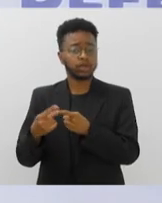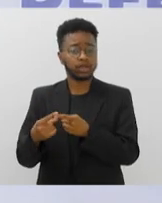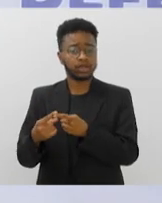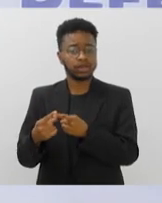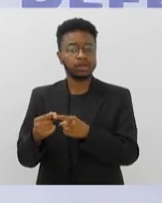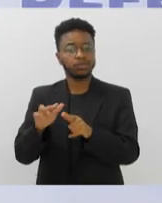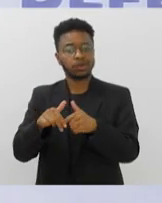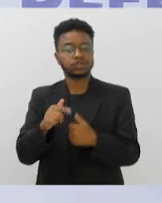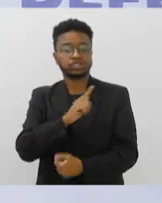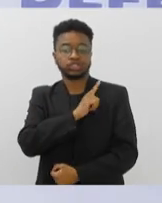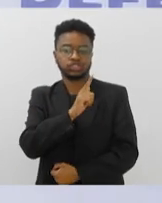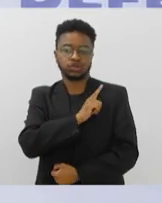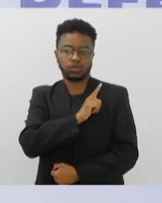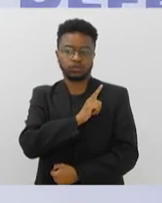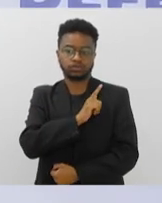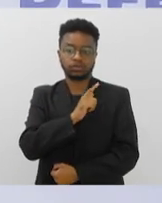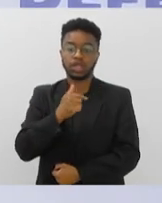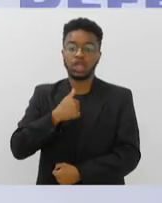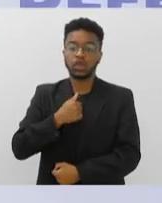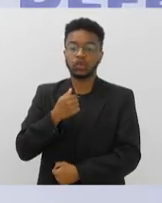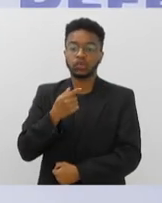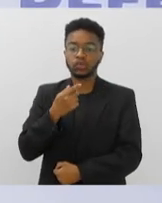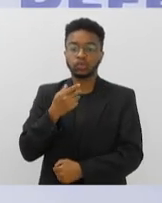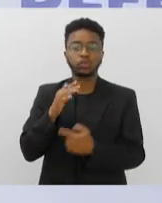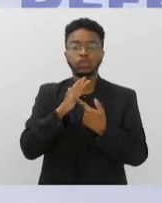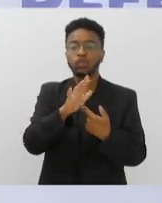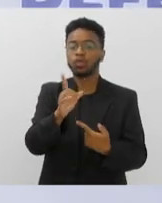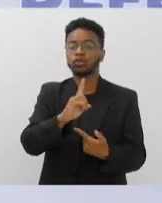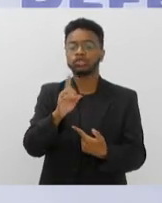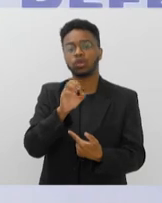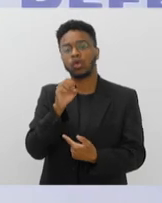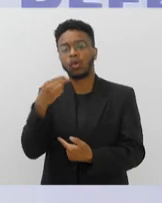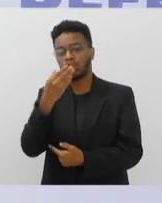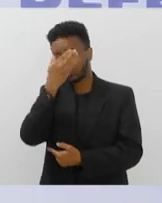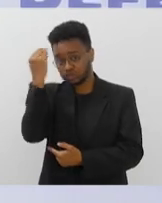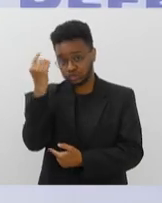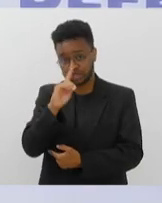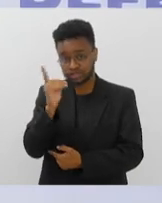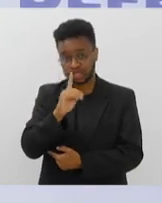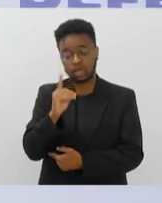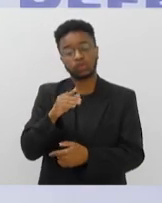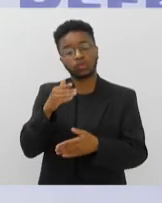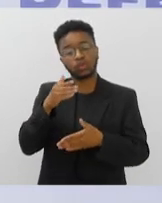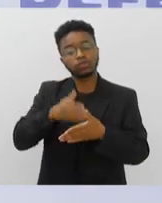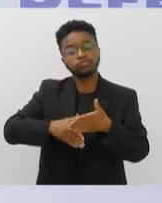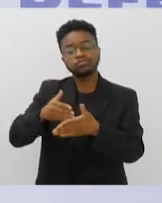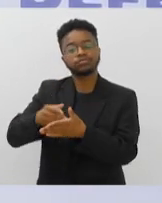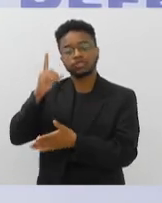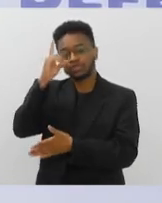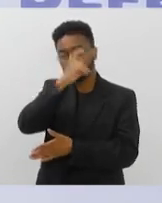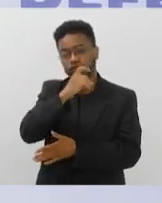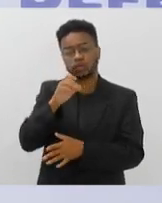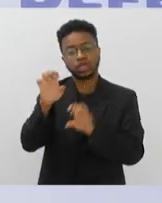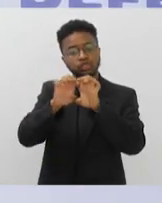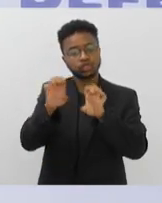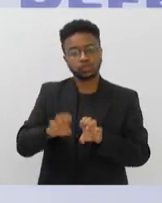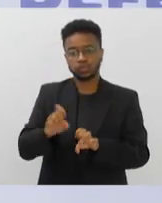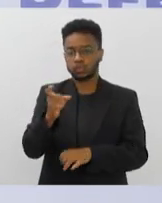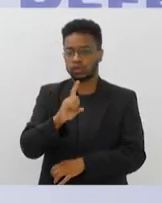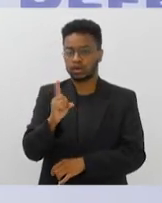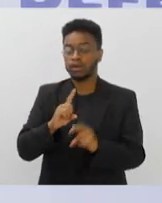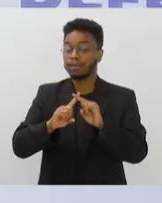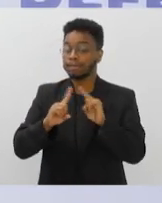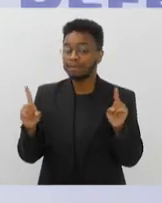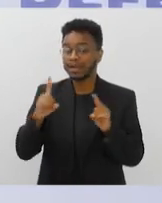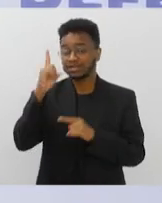gestão eu não tô aqui apontando esquecendo de todas as dificuldades de estrutura que tem os conselhos de direitos mas essas